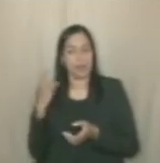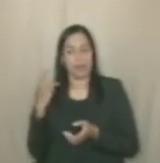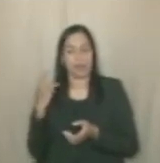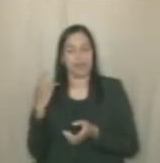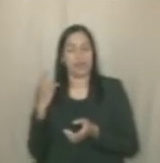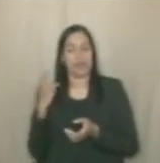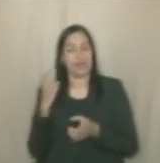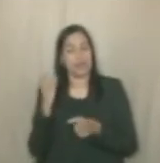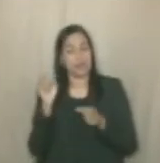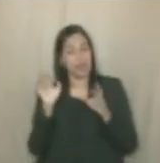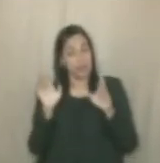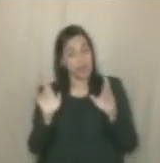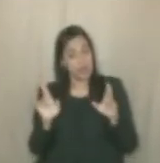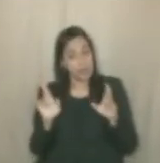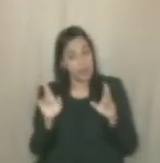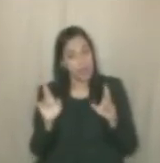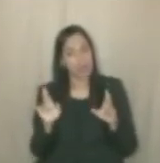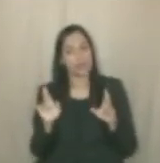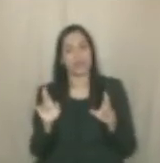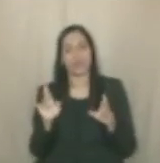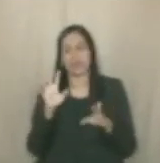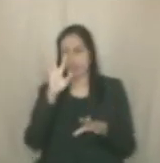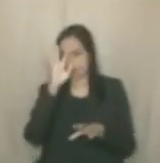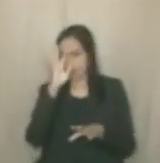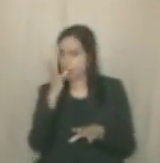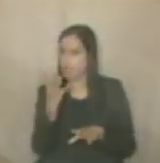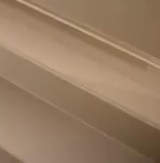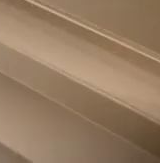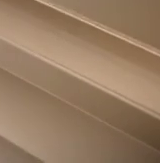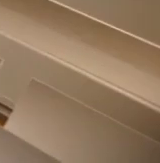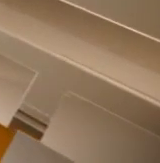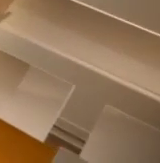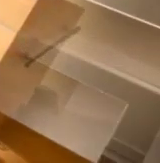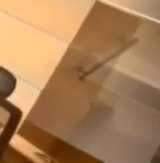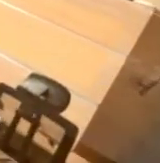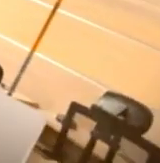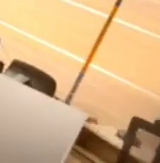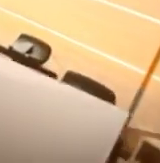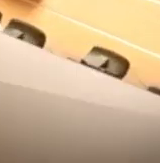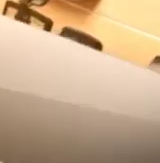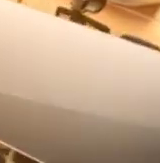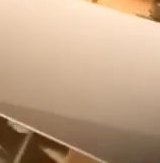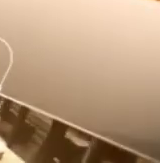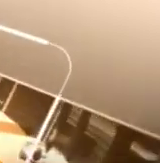e espero que as providências sejam tomadas.